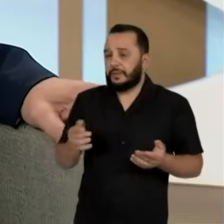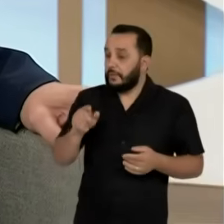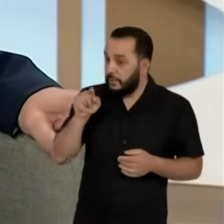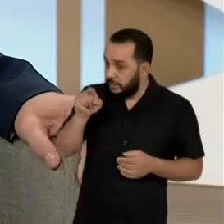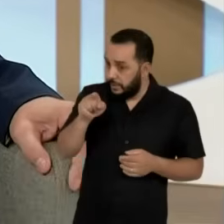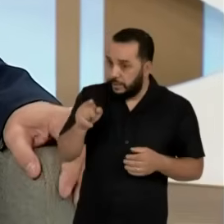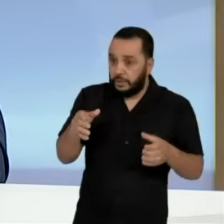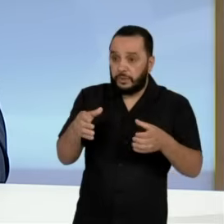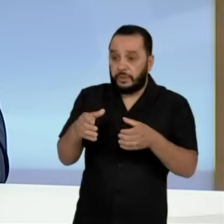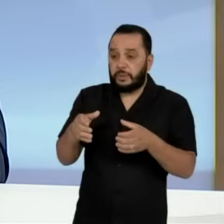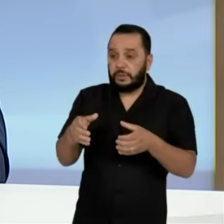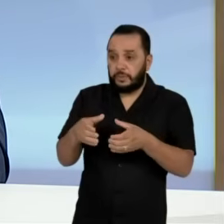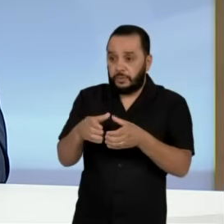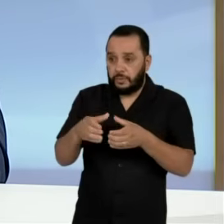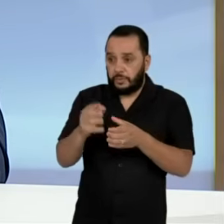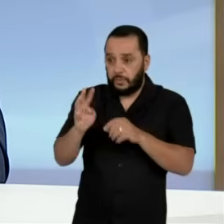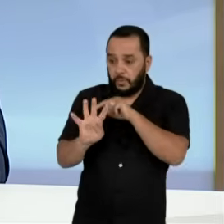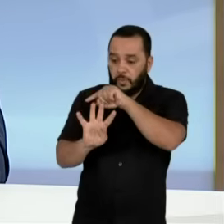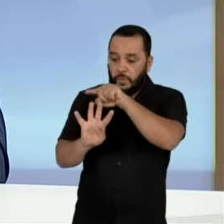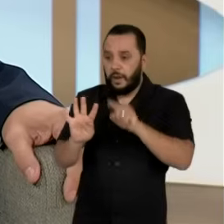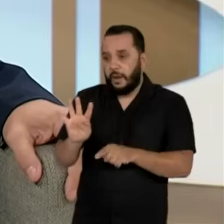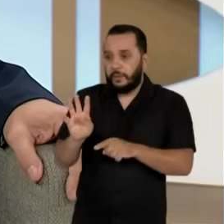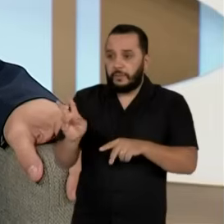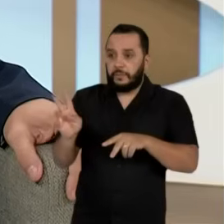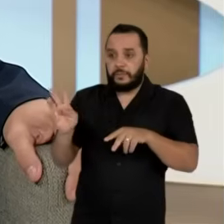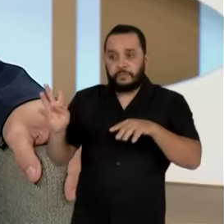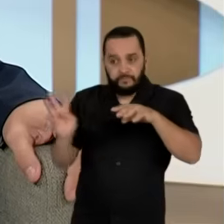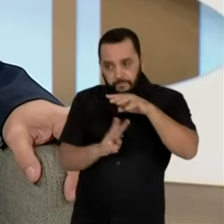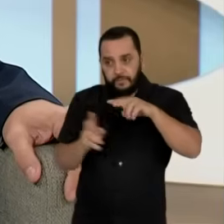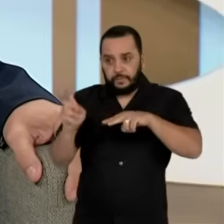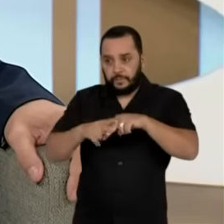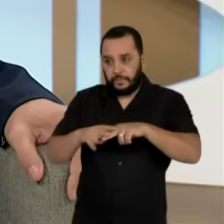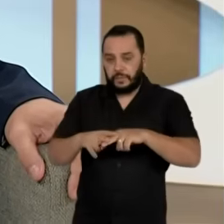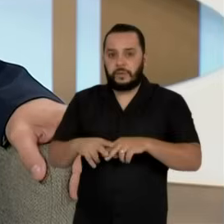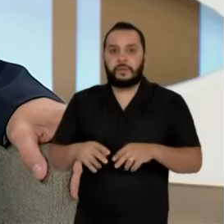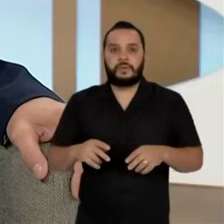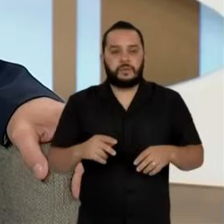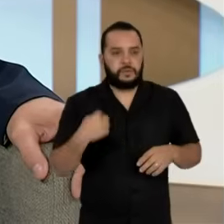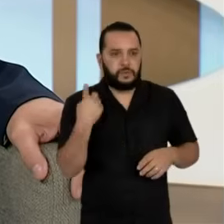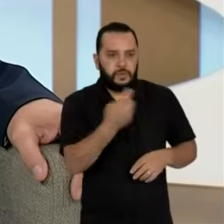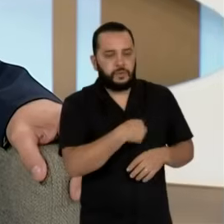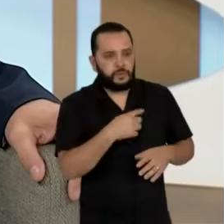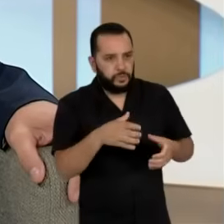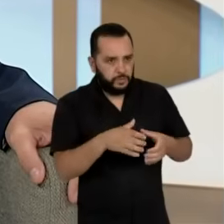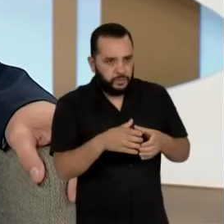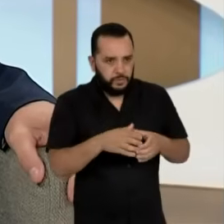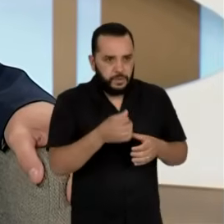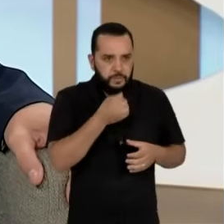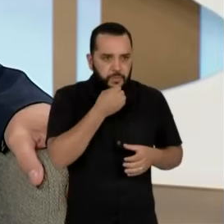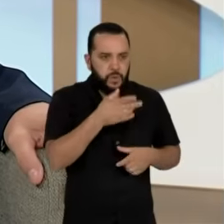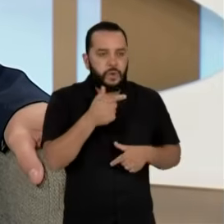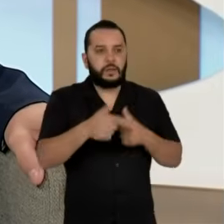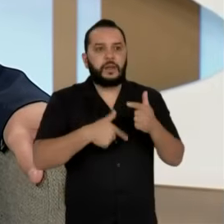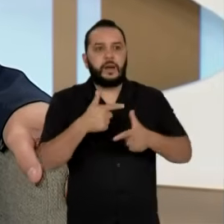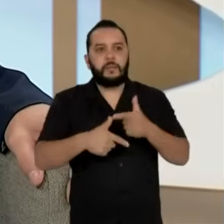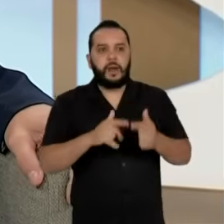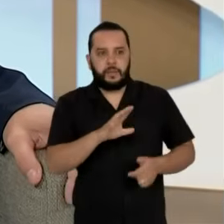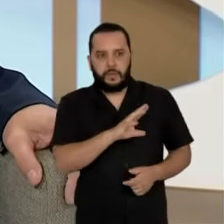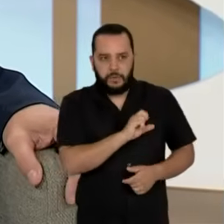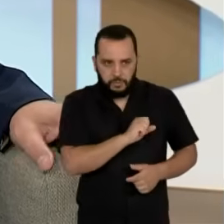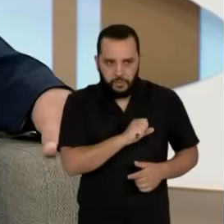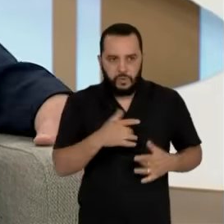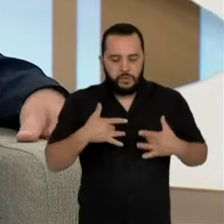os brigadistas que foram presos? A nossa equipe é muito boa, trabalha por amor, trabalha pela